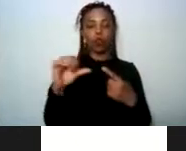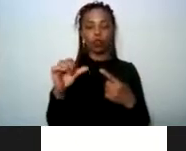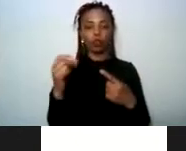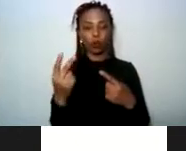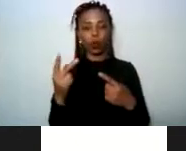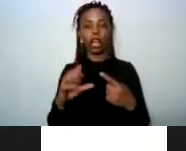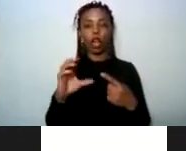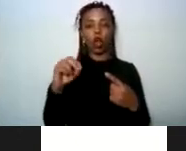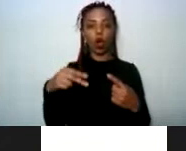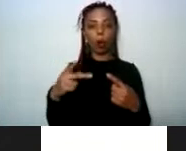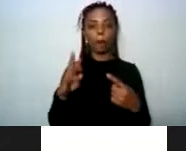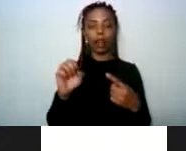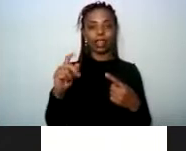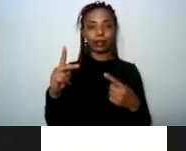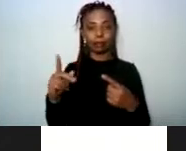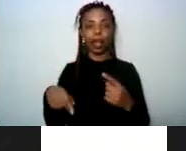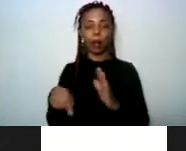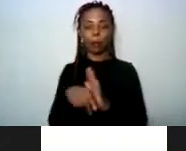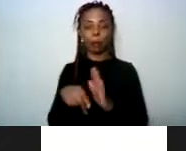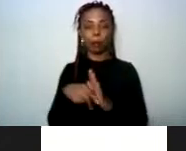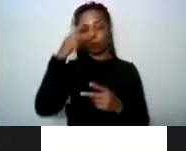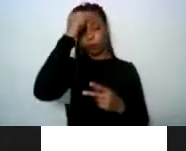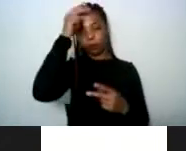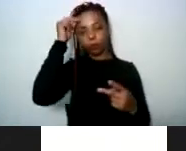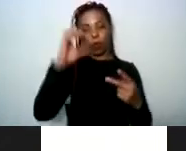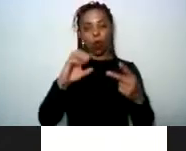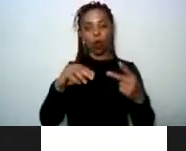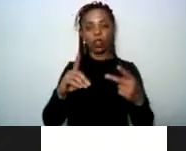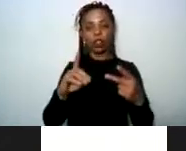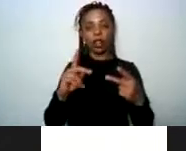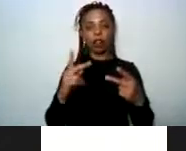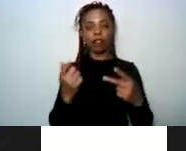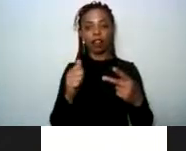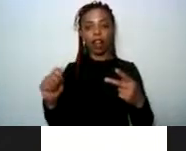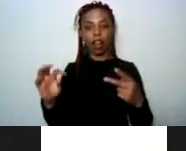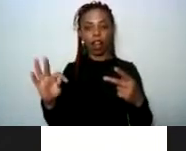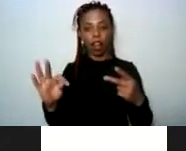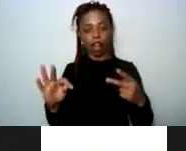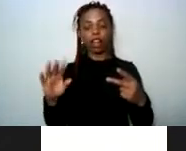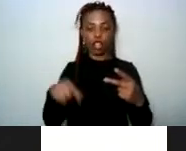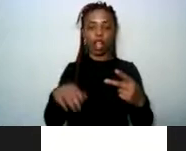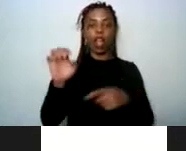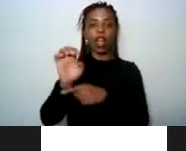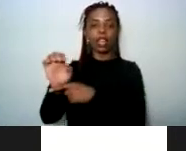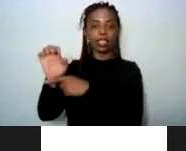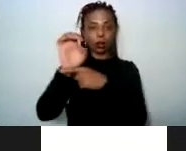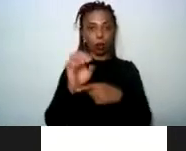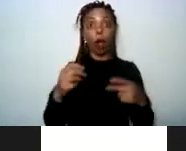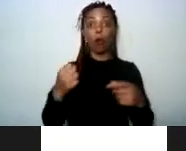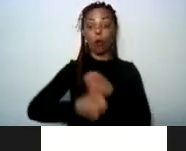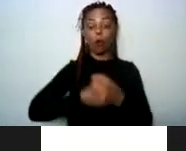municipal, o segundo do CONDEFAT, que é do órgão estadual de 2013 e